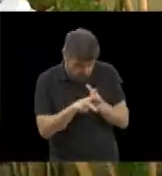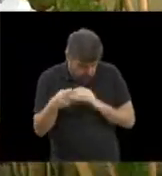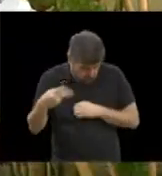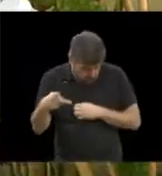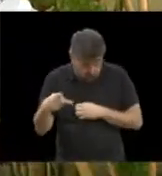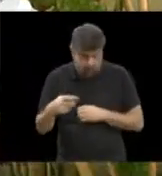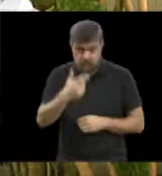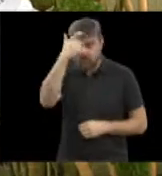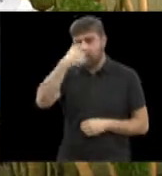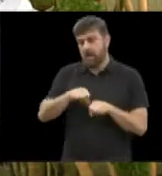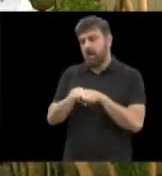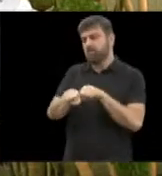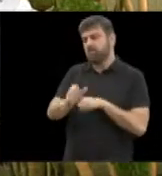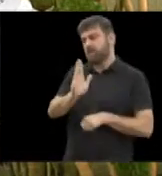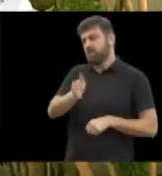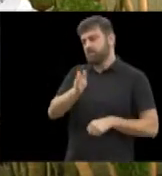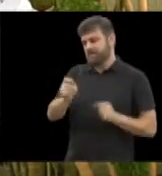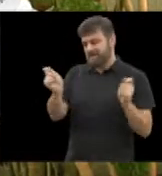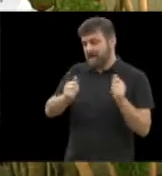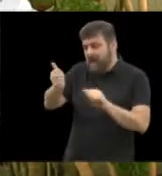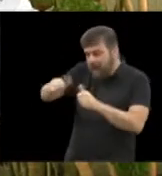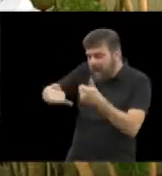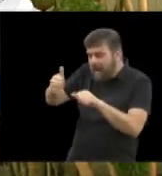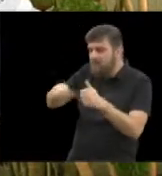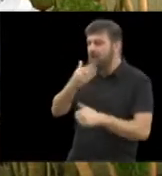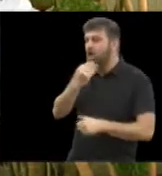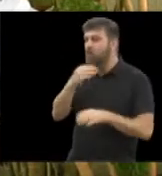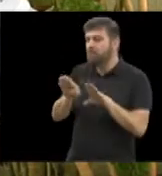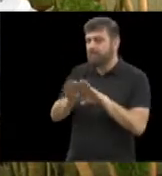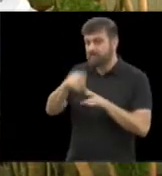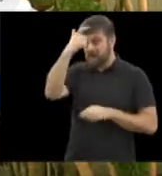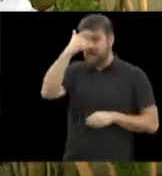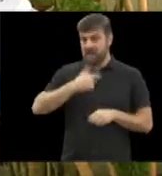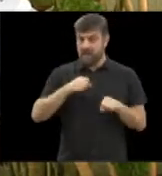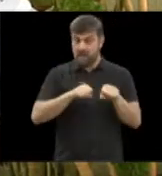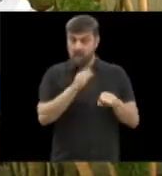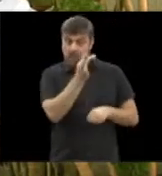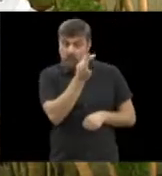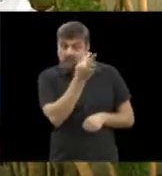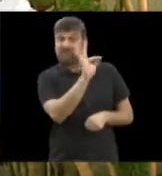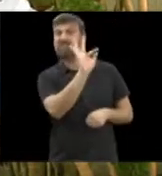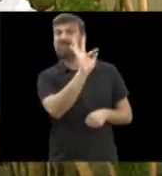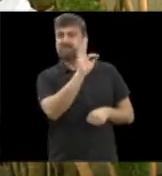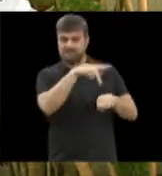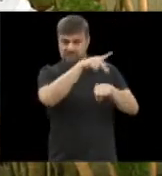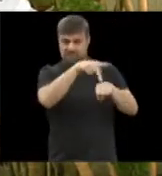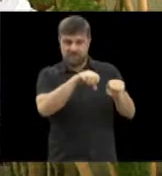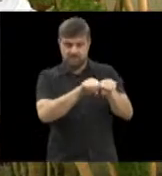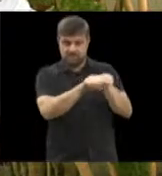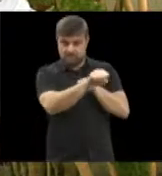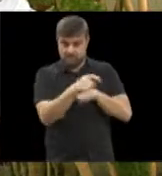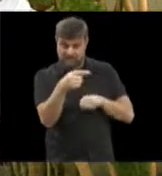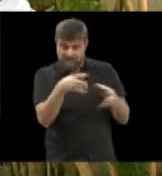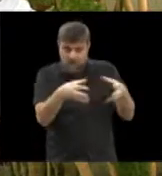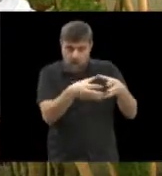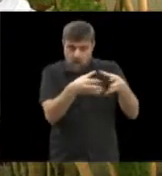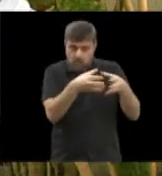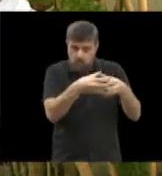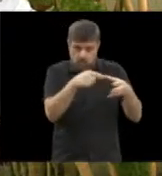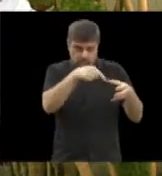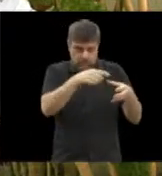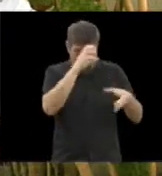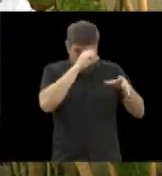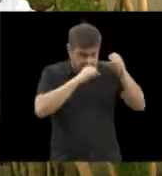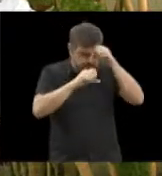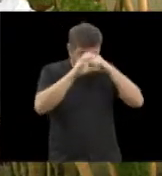A minha formação me permite fazer avaliação masculina. Eu fiz minha formação na França e nesse grupo que eu trabalhei, que eu